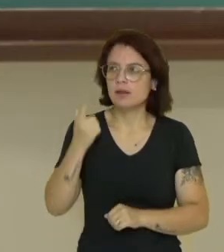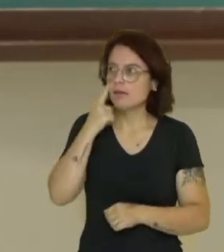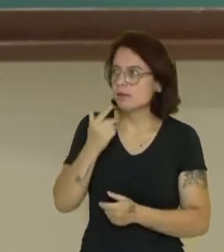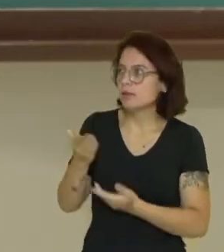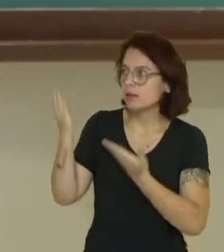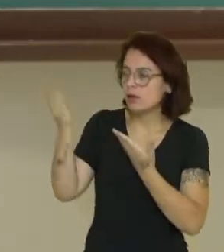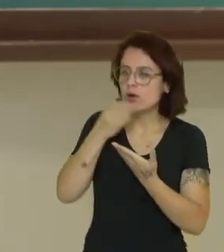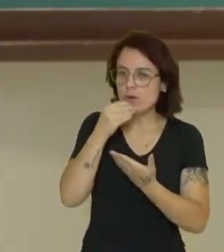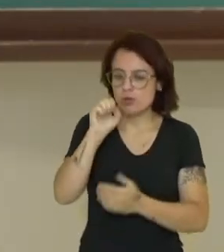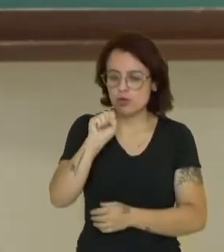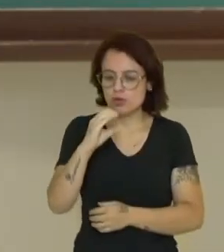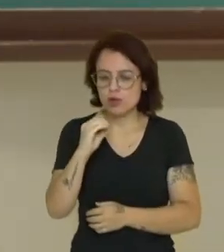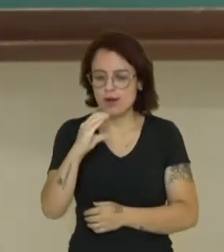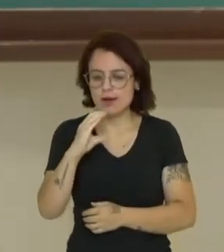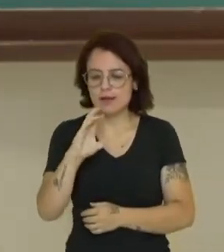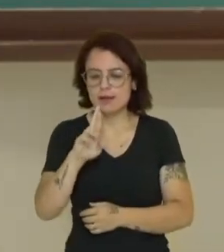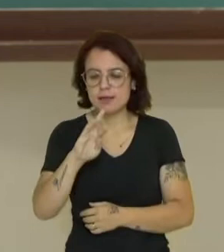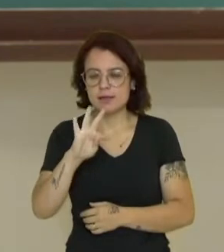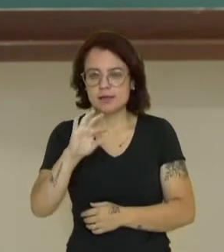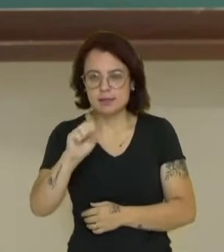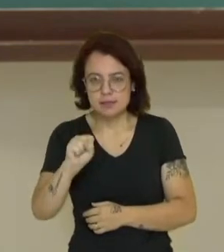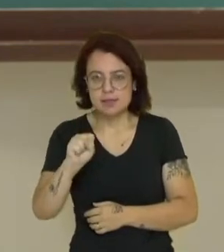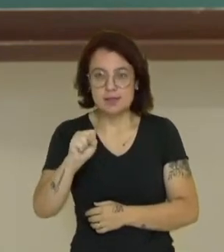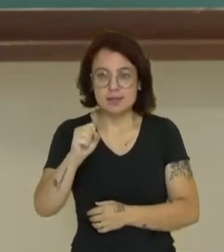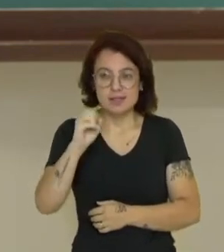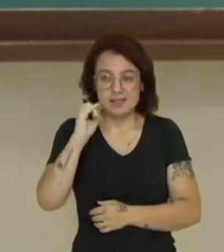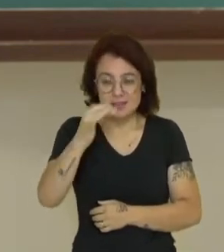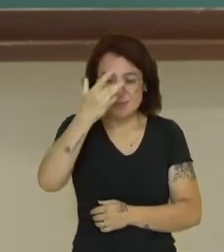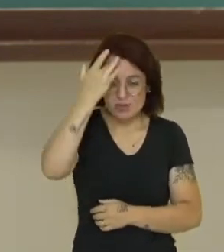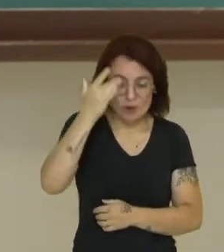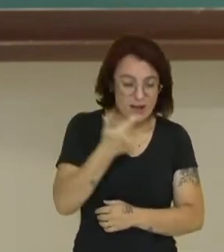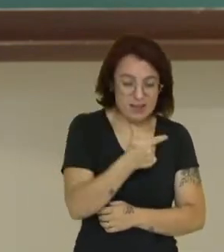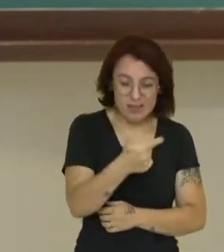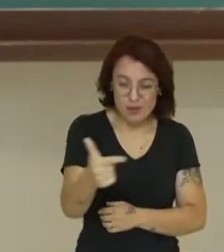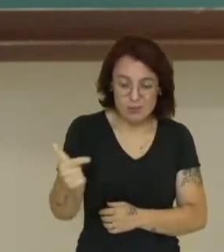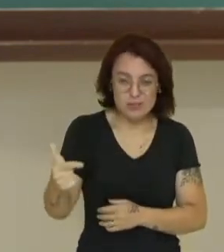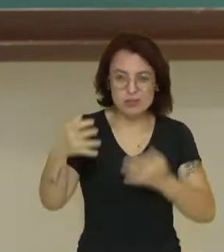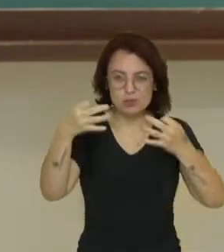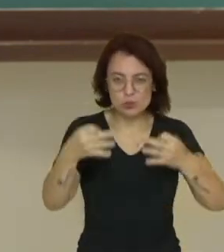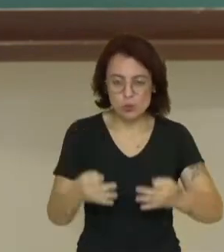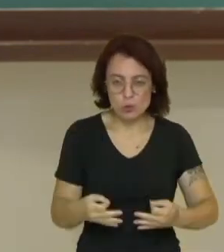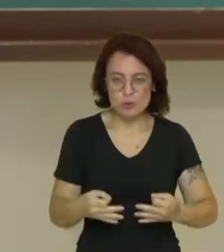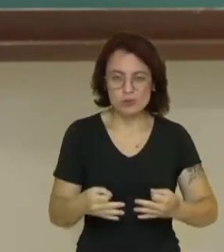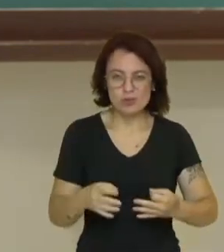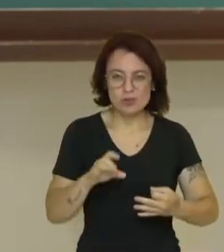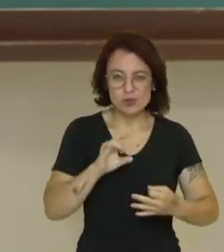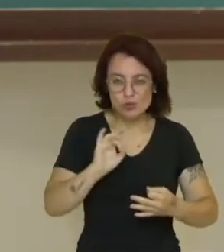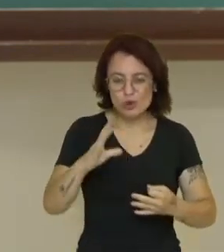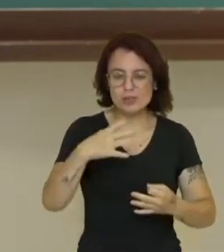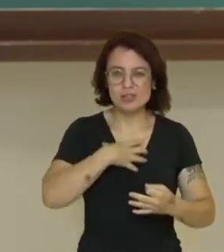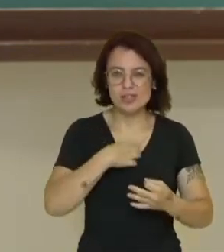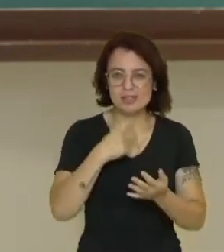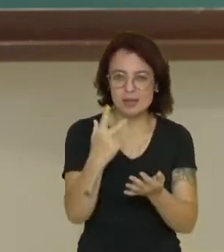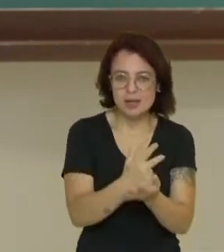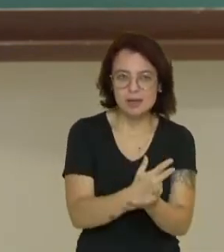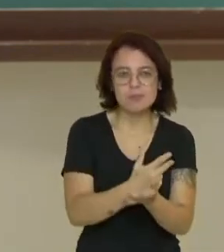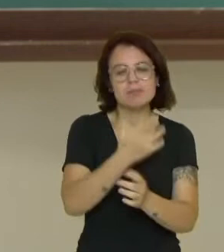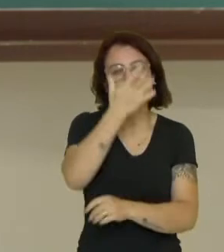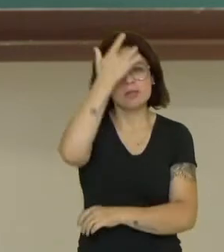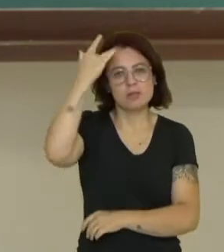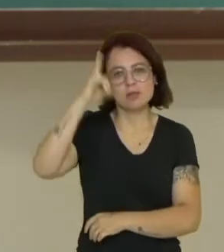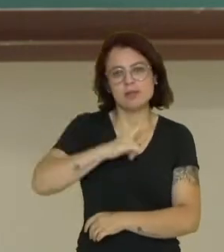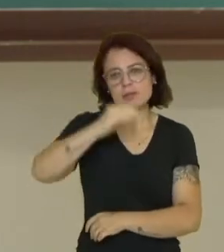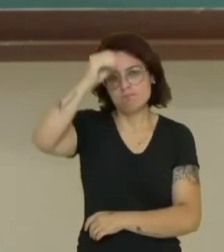dizendo assim, né? Só age de maneira injusta, só age de maneira errada, má, aquele que